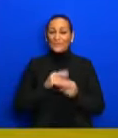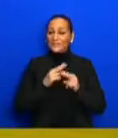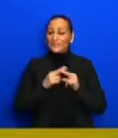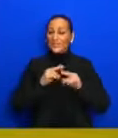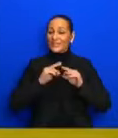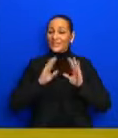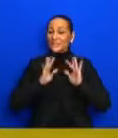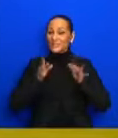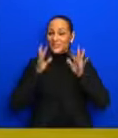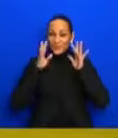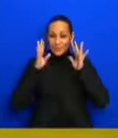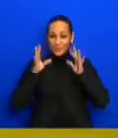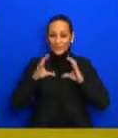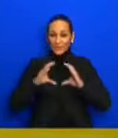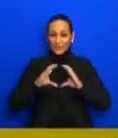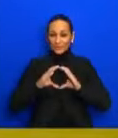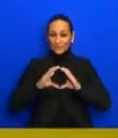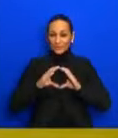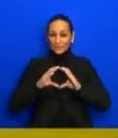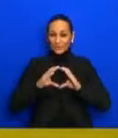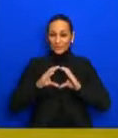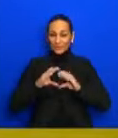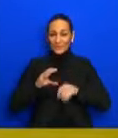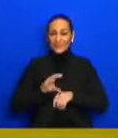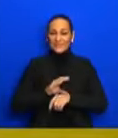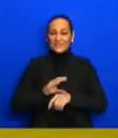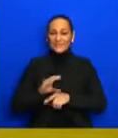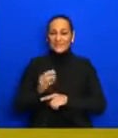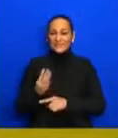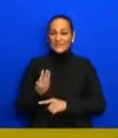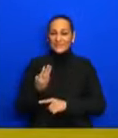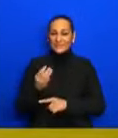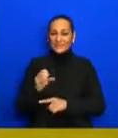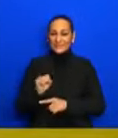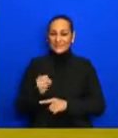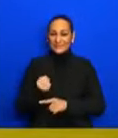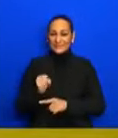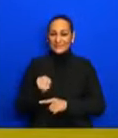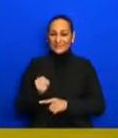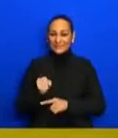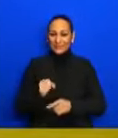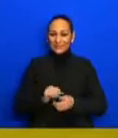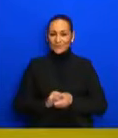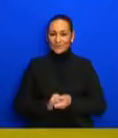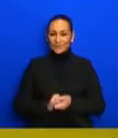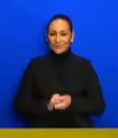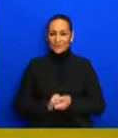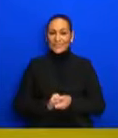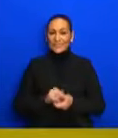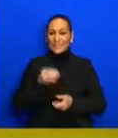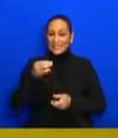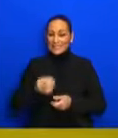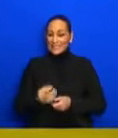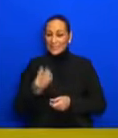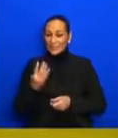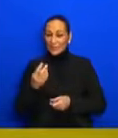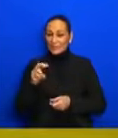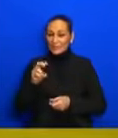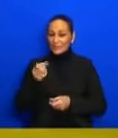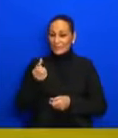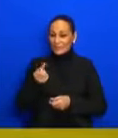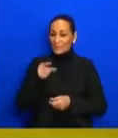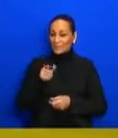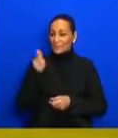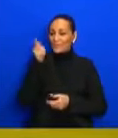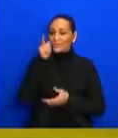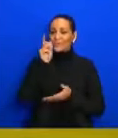Loterias Caixa. Já pensou? Bola cinza 38. Cinza 38. Acertando quatro, cinco ou seis